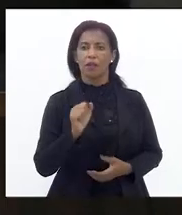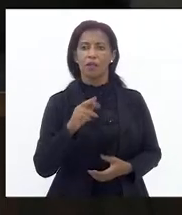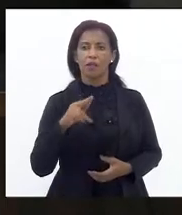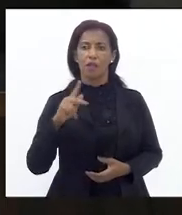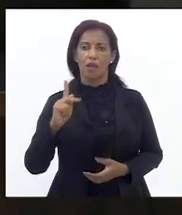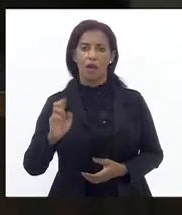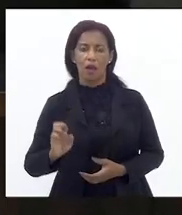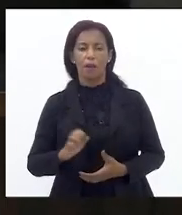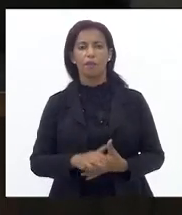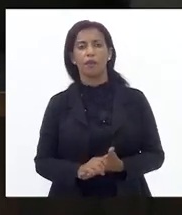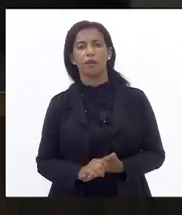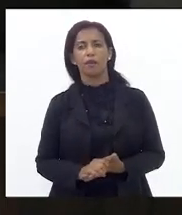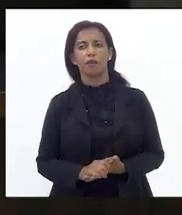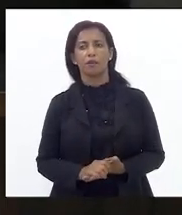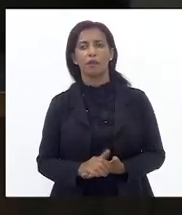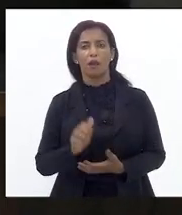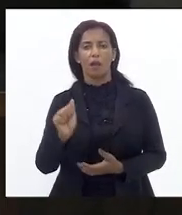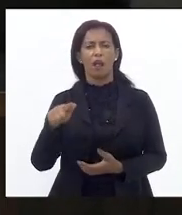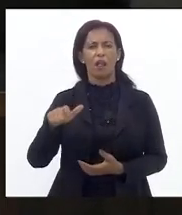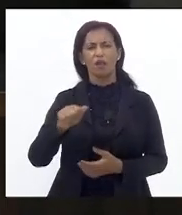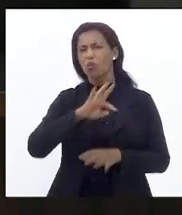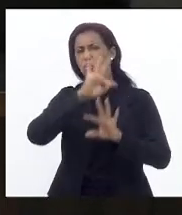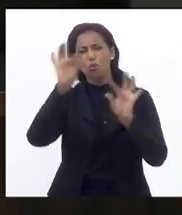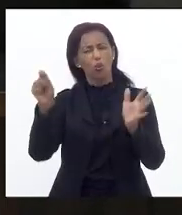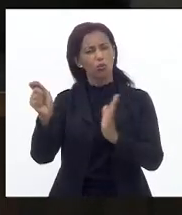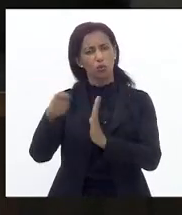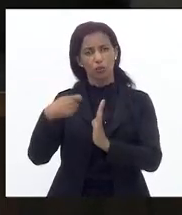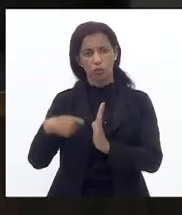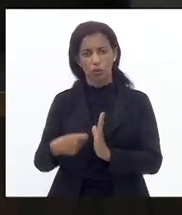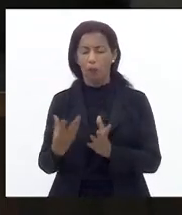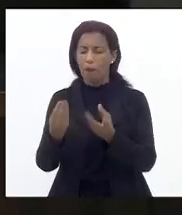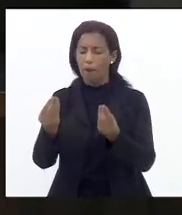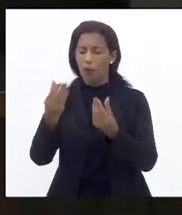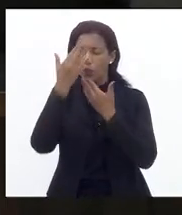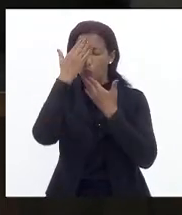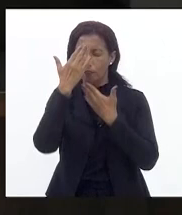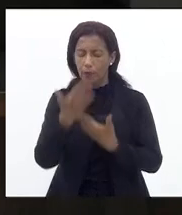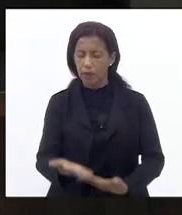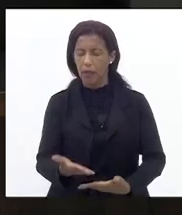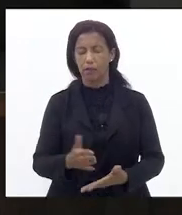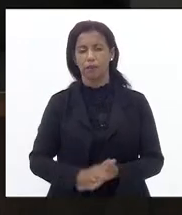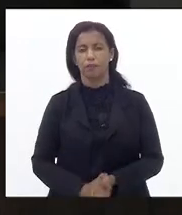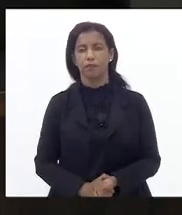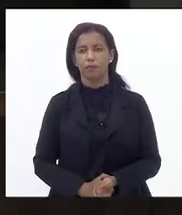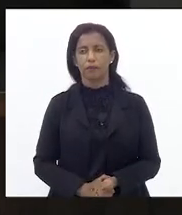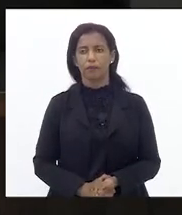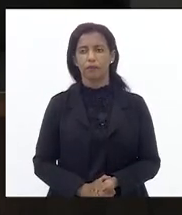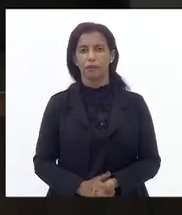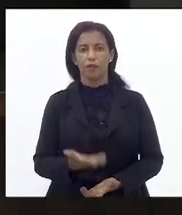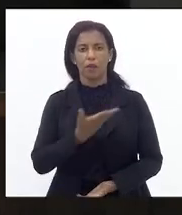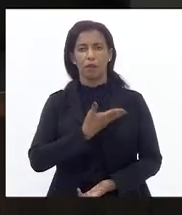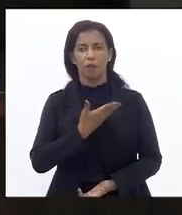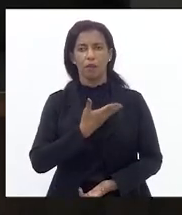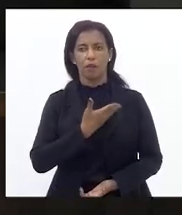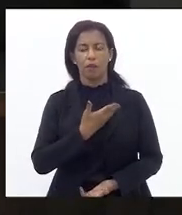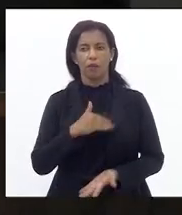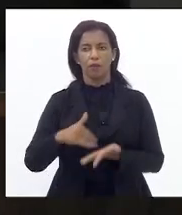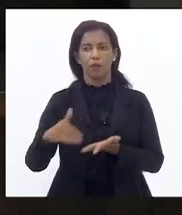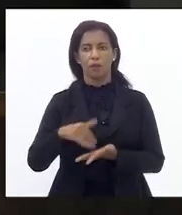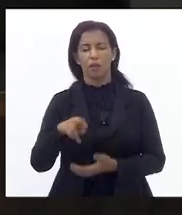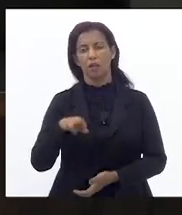SEAP nosso representante Aline vem todos que estão escritos mas muito obrigado ao meu querido amigo